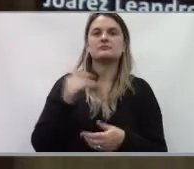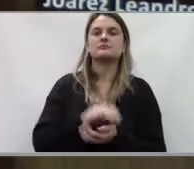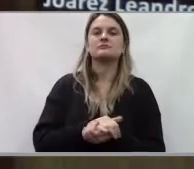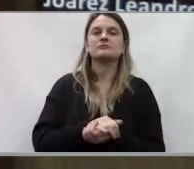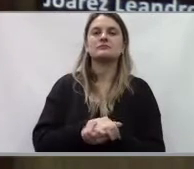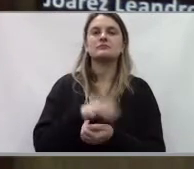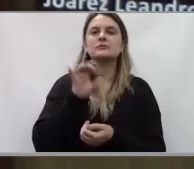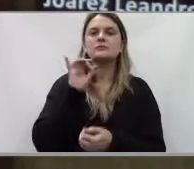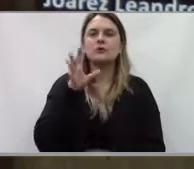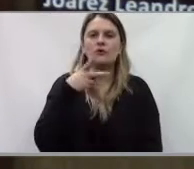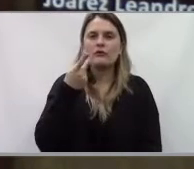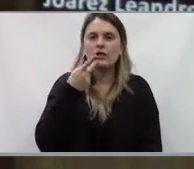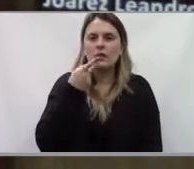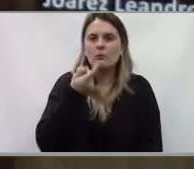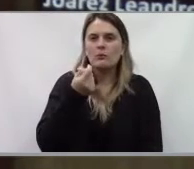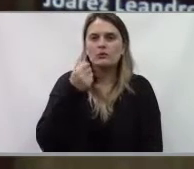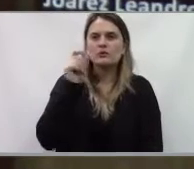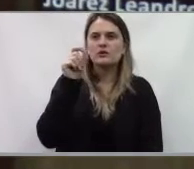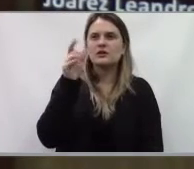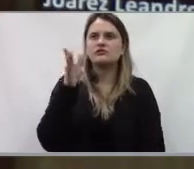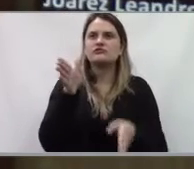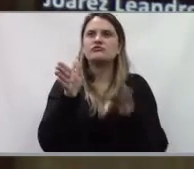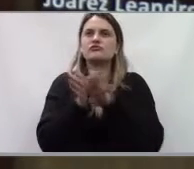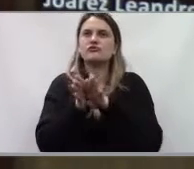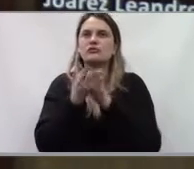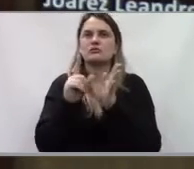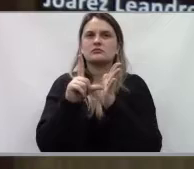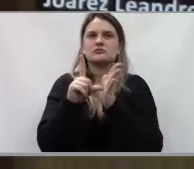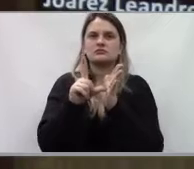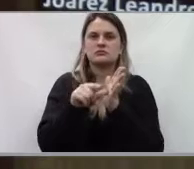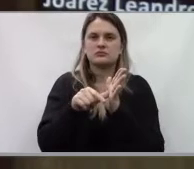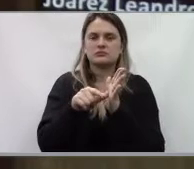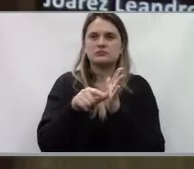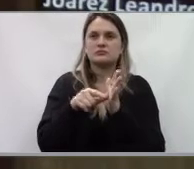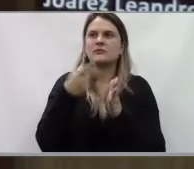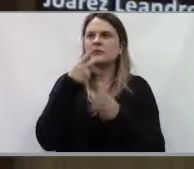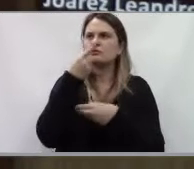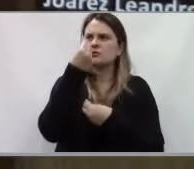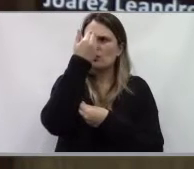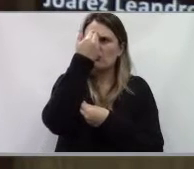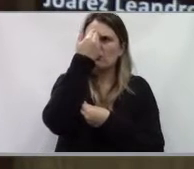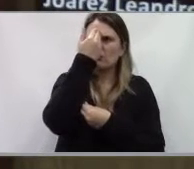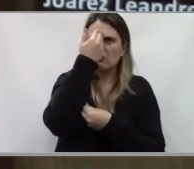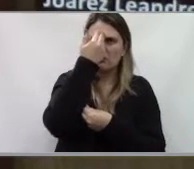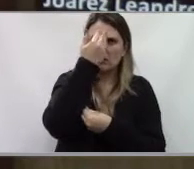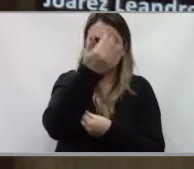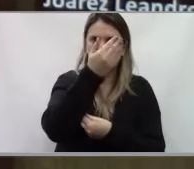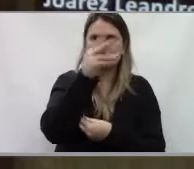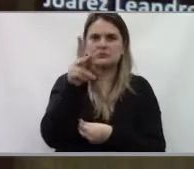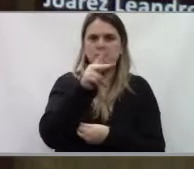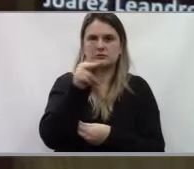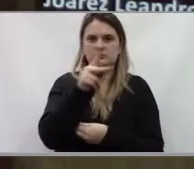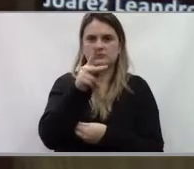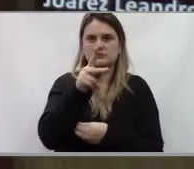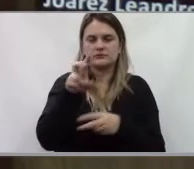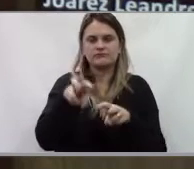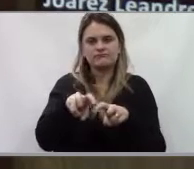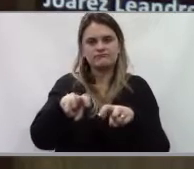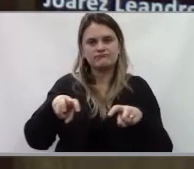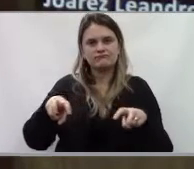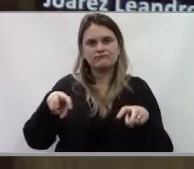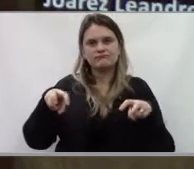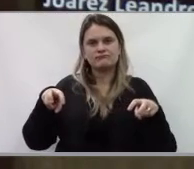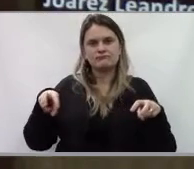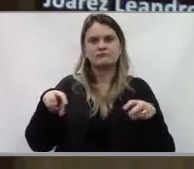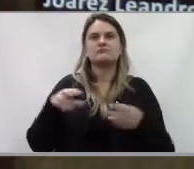importância. Então, só reportando um pouquinho para quem chegou um pouquinho mais tarde. Mas, antes de tudo, eu agradecer, então, professora, por você